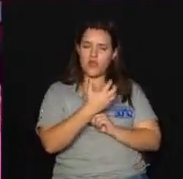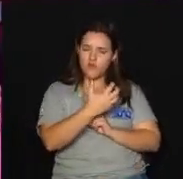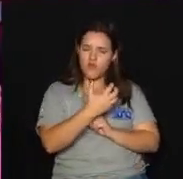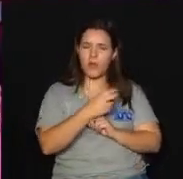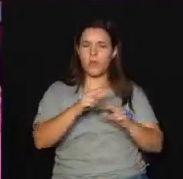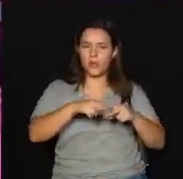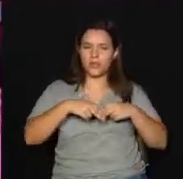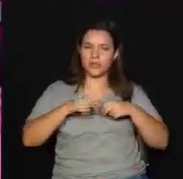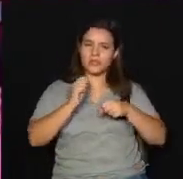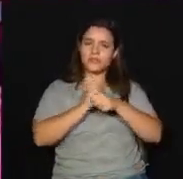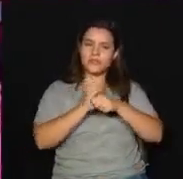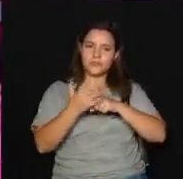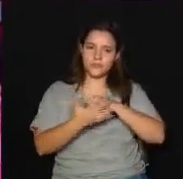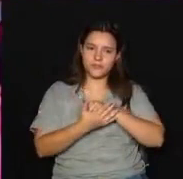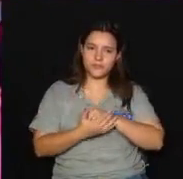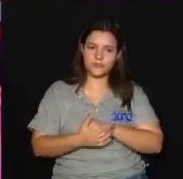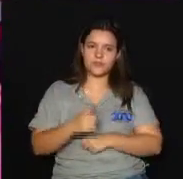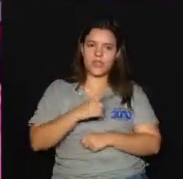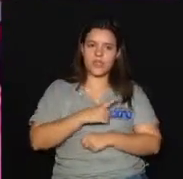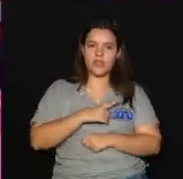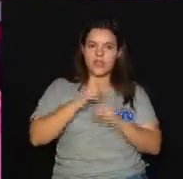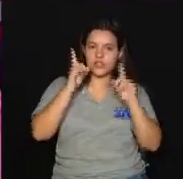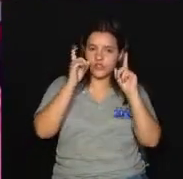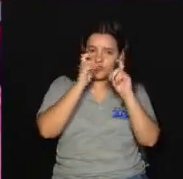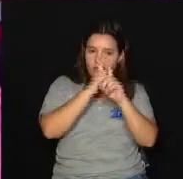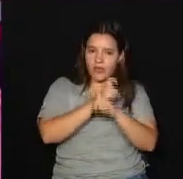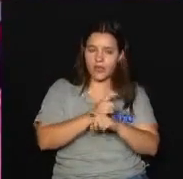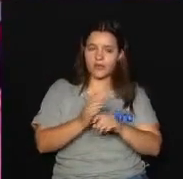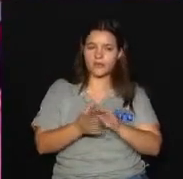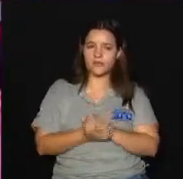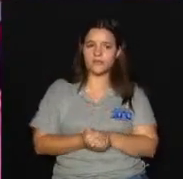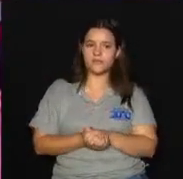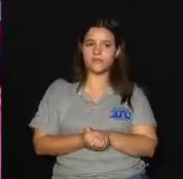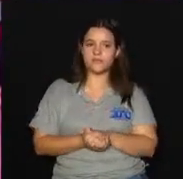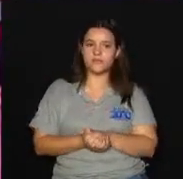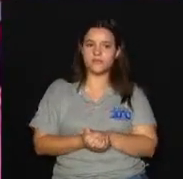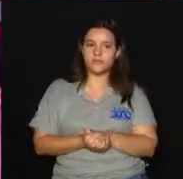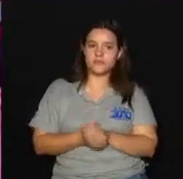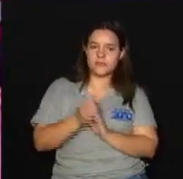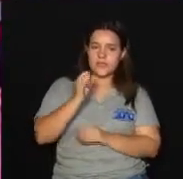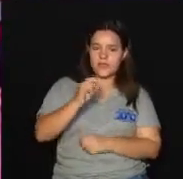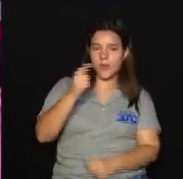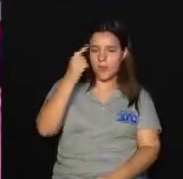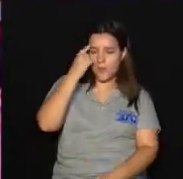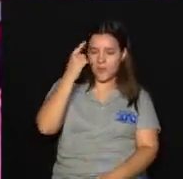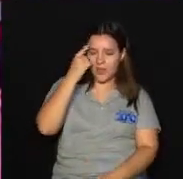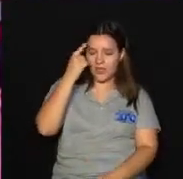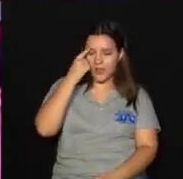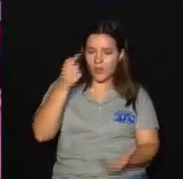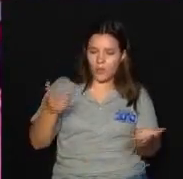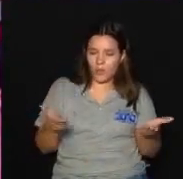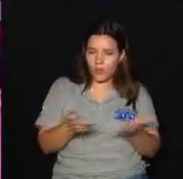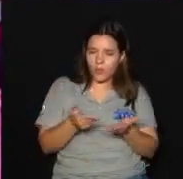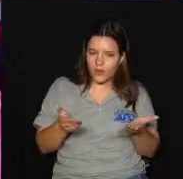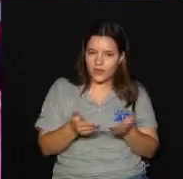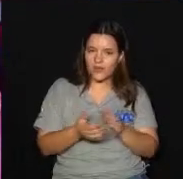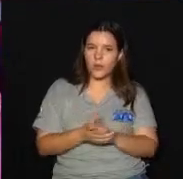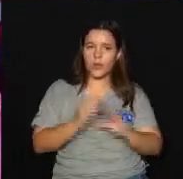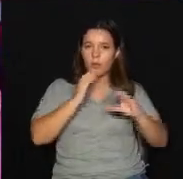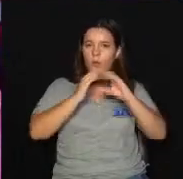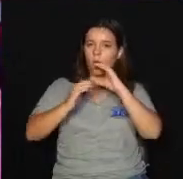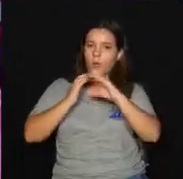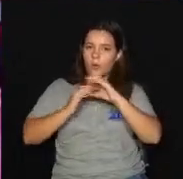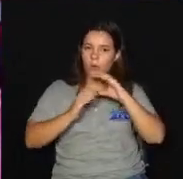de eleitores que teve essa dificuldade, mas se levar em consideração hoje os meios de